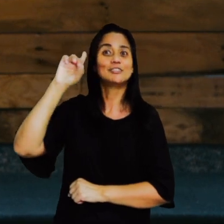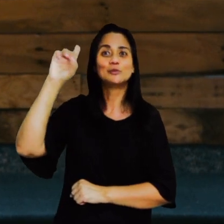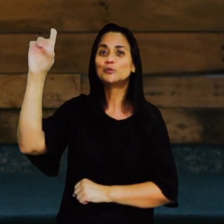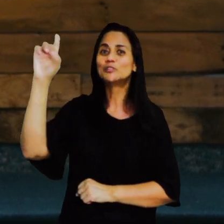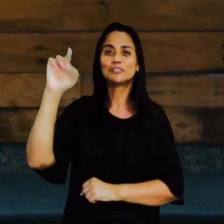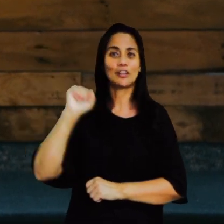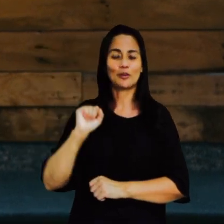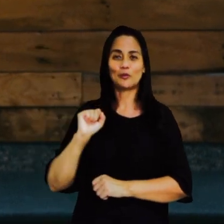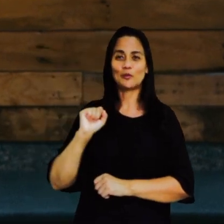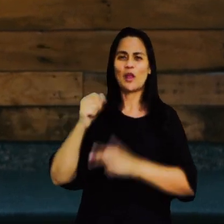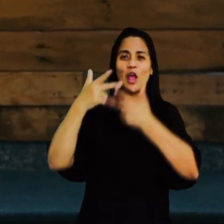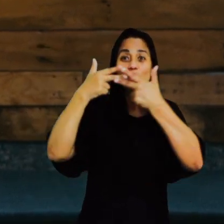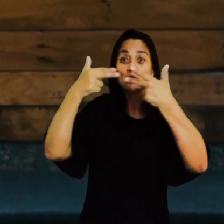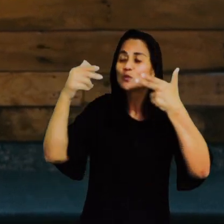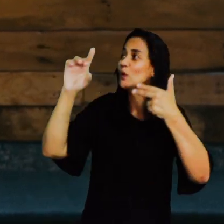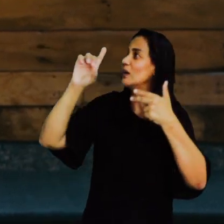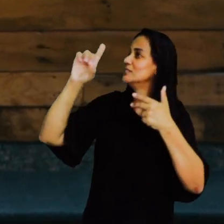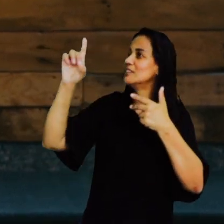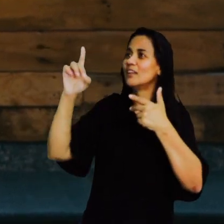dEle.